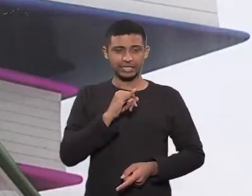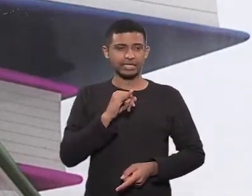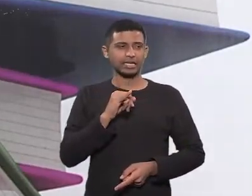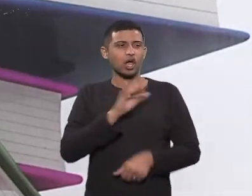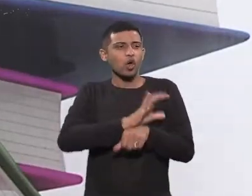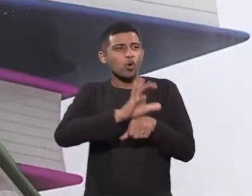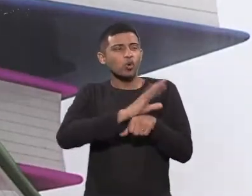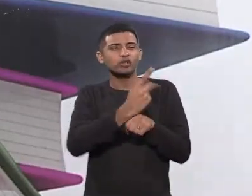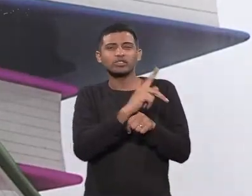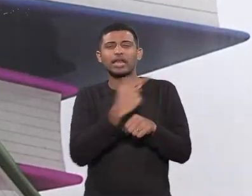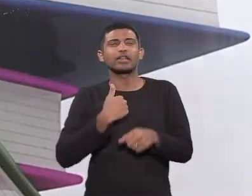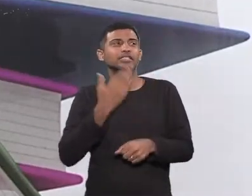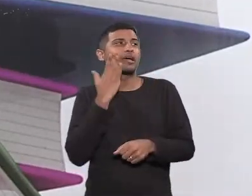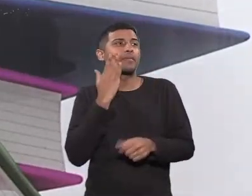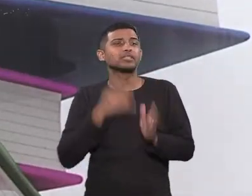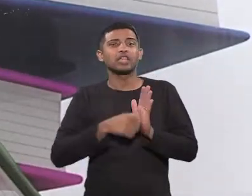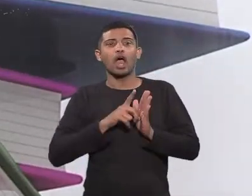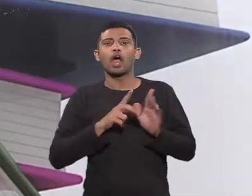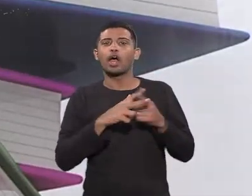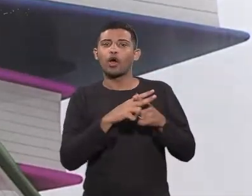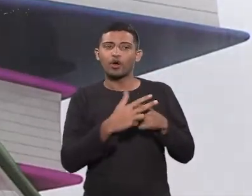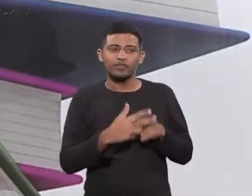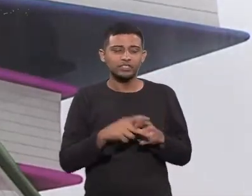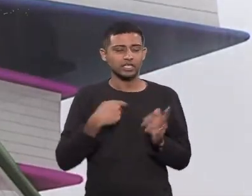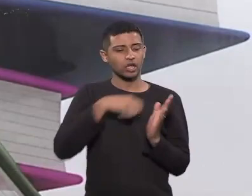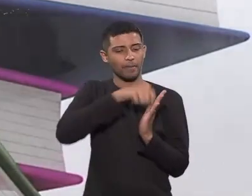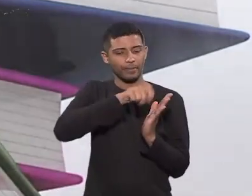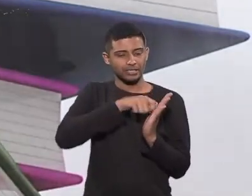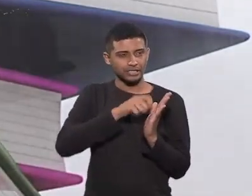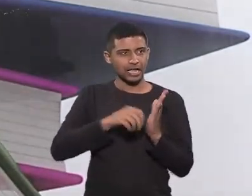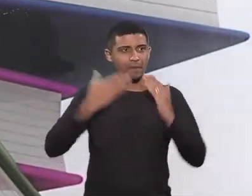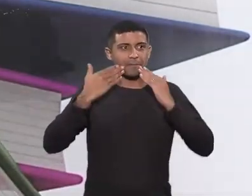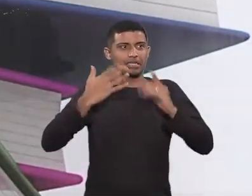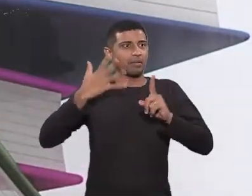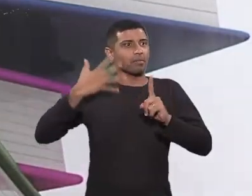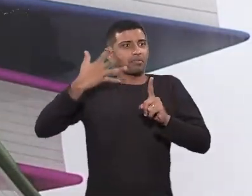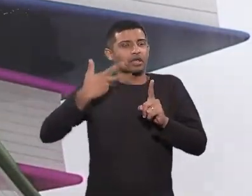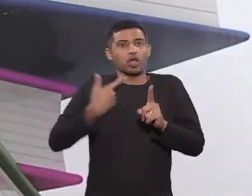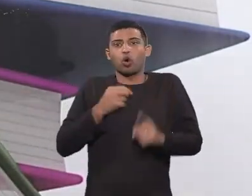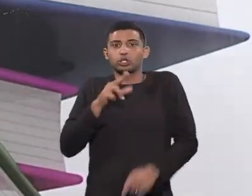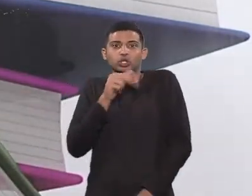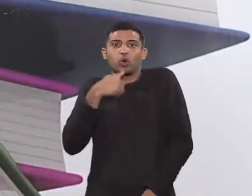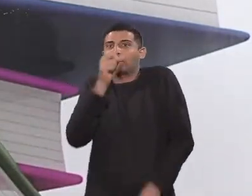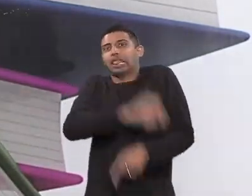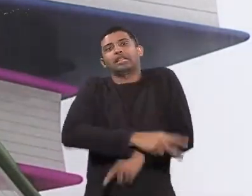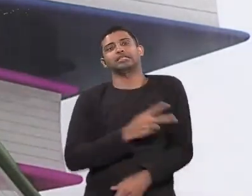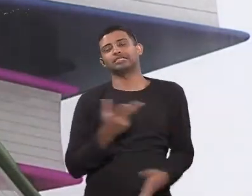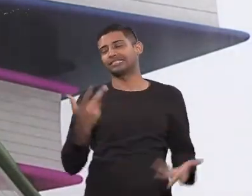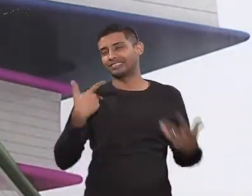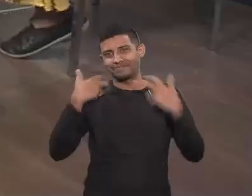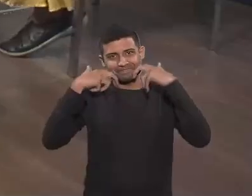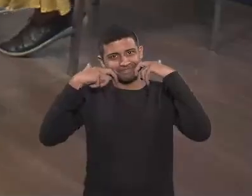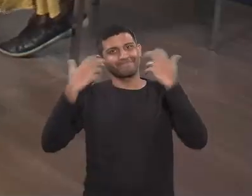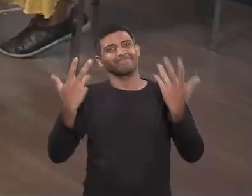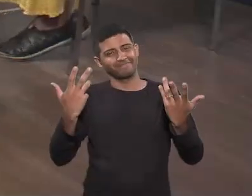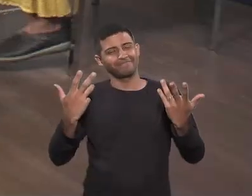o curso dela era uma oficina, que eu teria que escrever e apresentar os meus textos, eu nunca teria entrado.